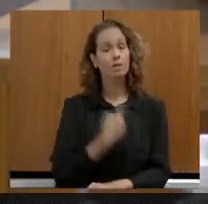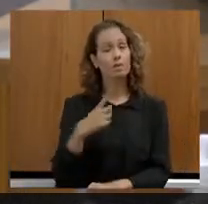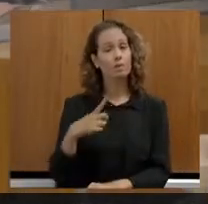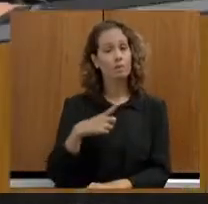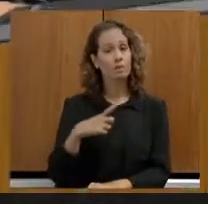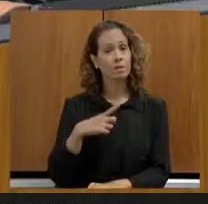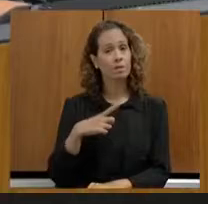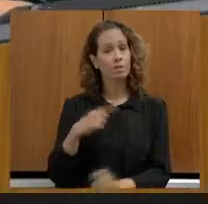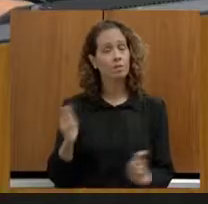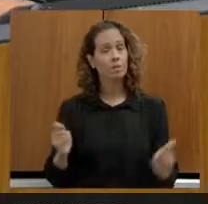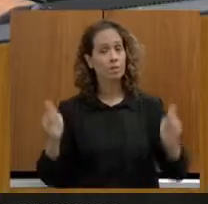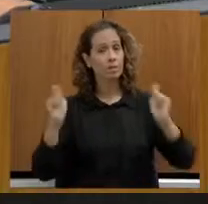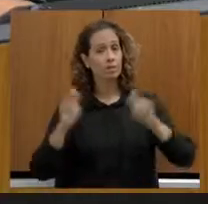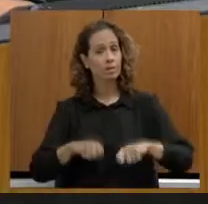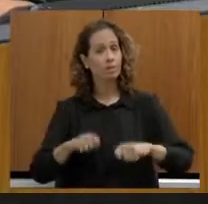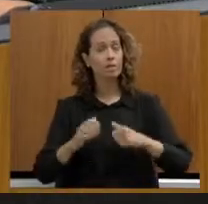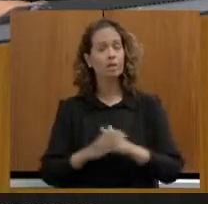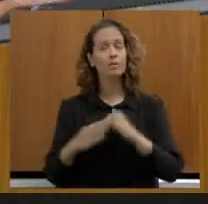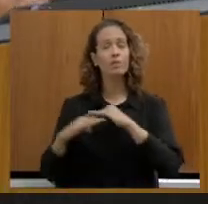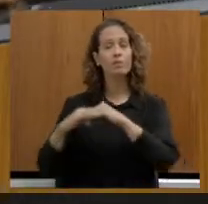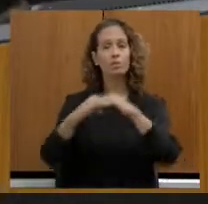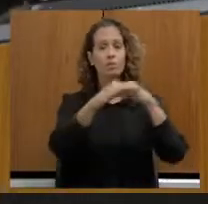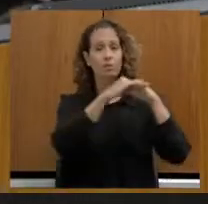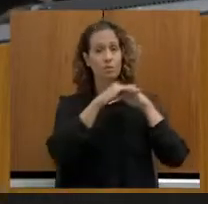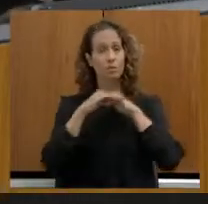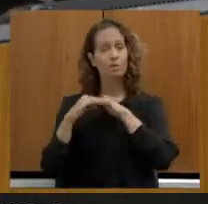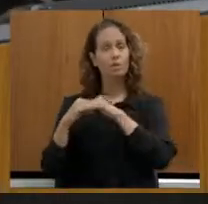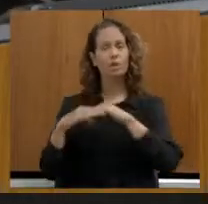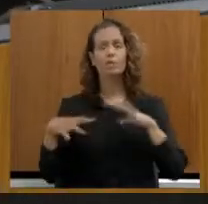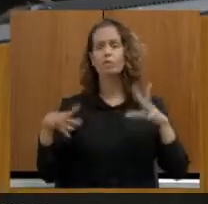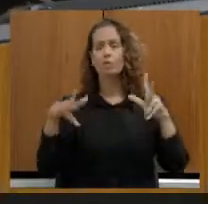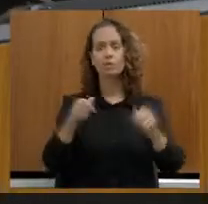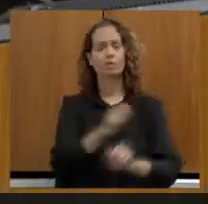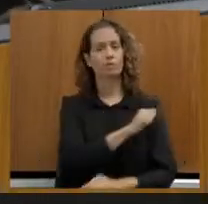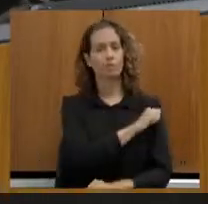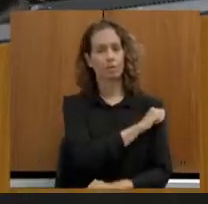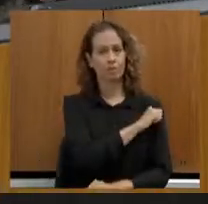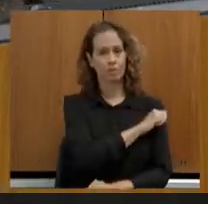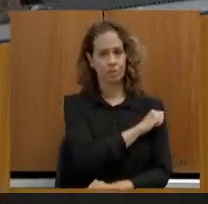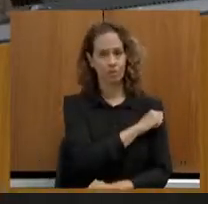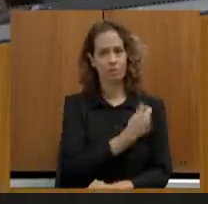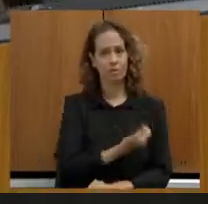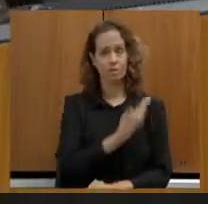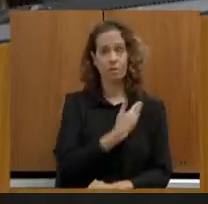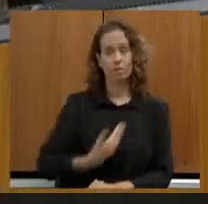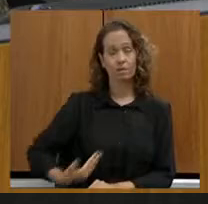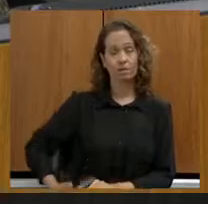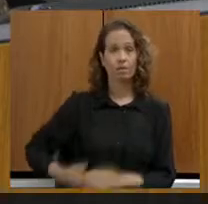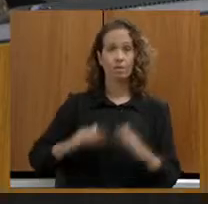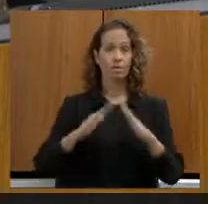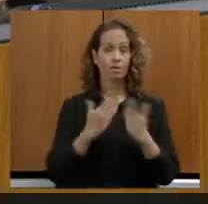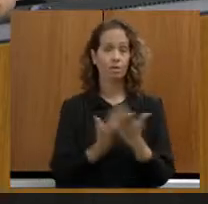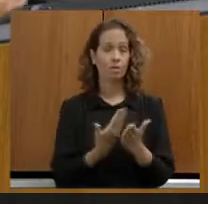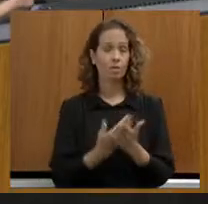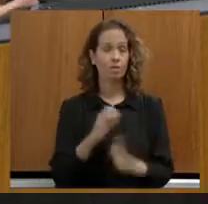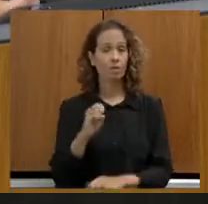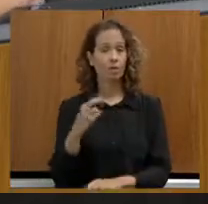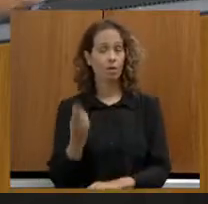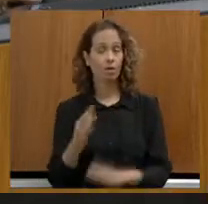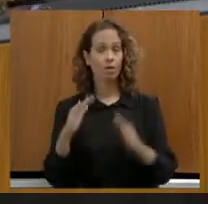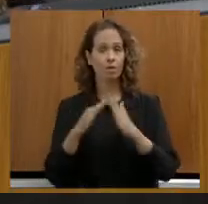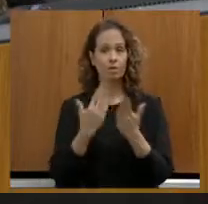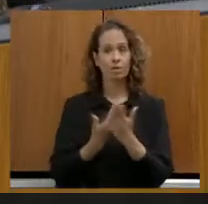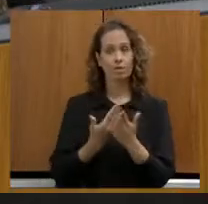tenha condição de colocar em igualdade de condições todos os alunos que sai da escola pública ou que sai da escola